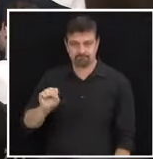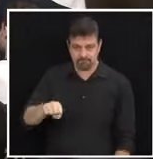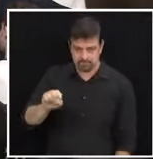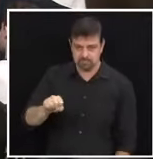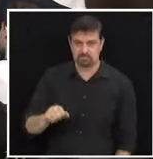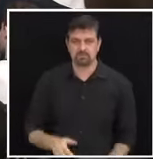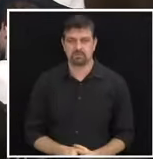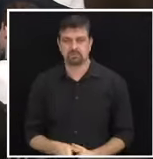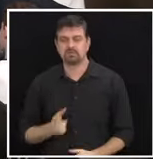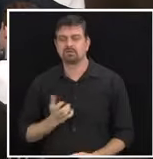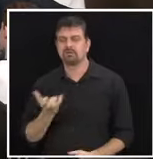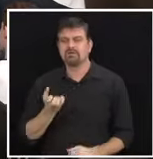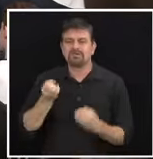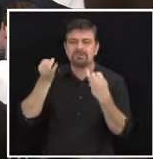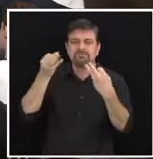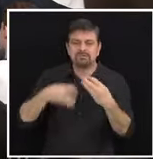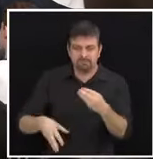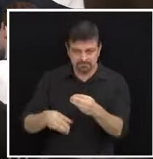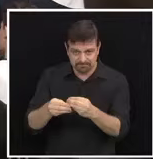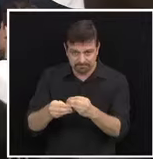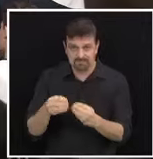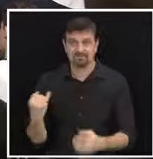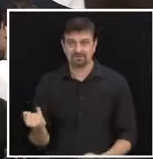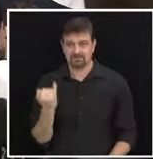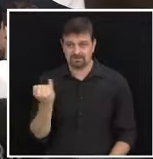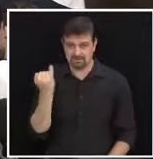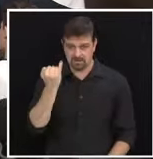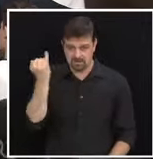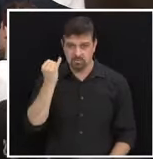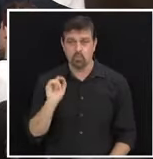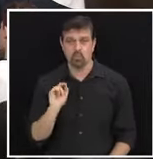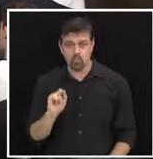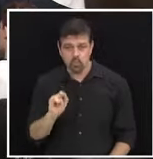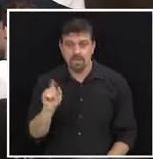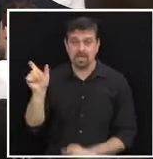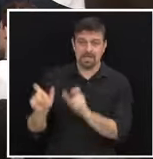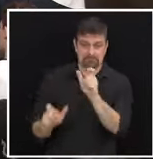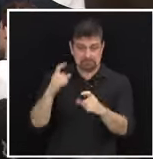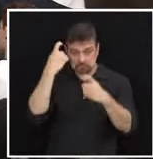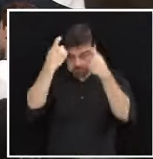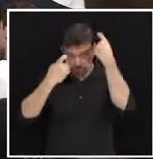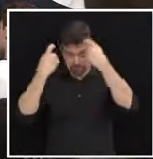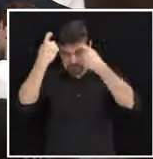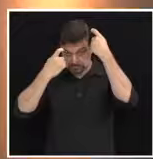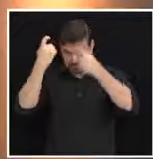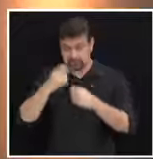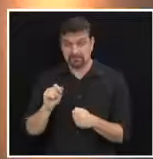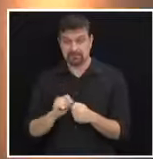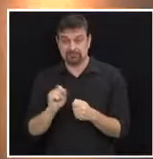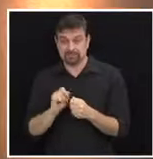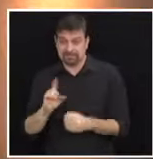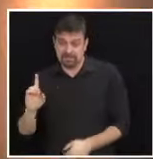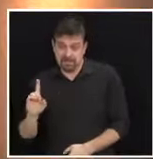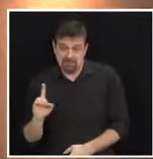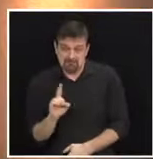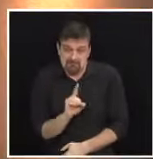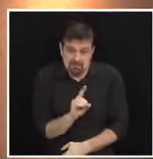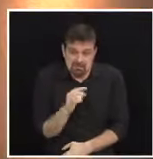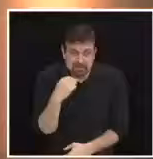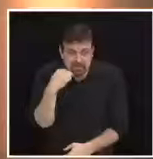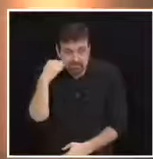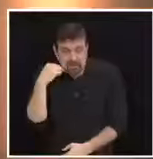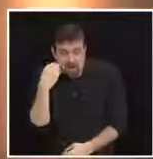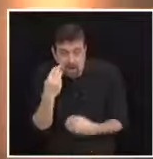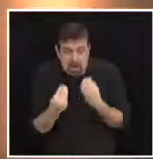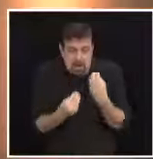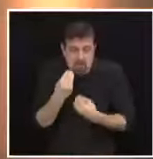aqui uma colocação, Juliana, que é muito importante. As pessoas ficam às vezes preocupadas quando vão fazer o teste, né, se